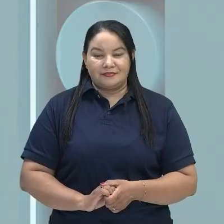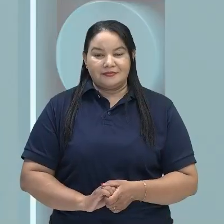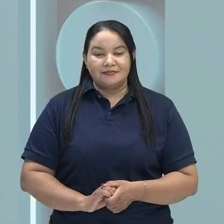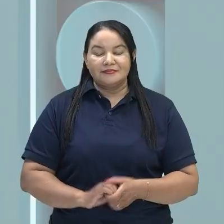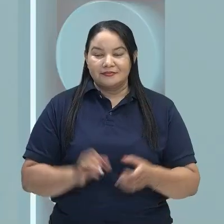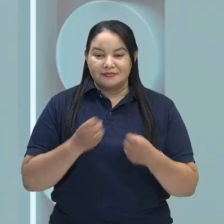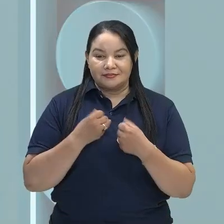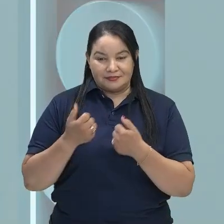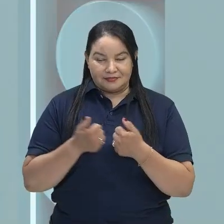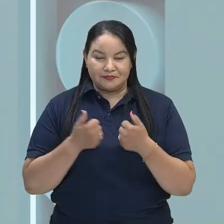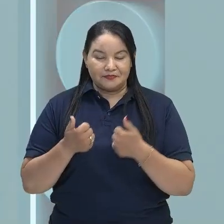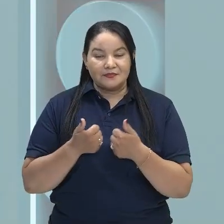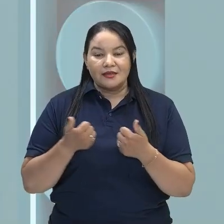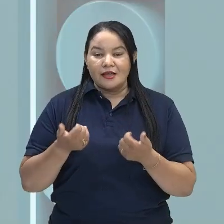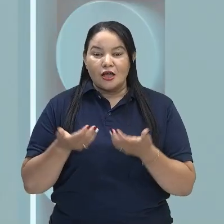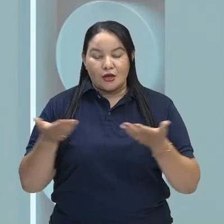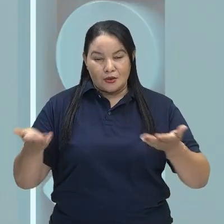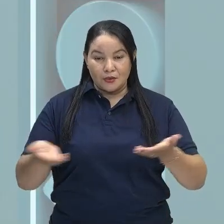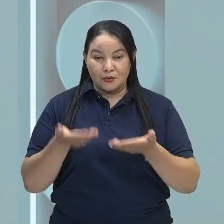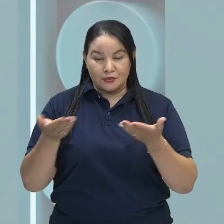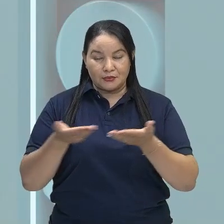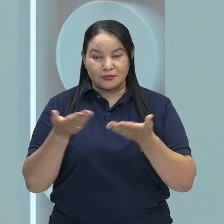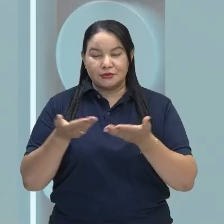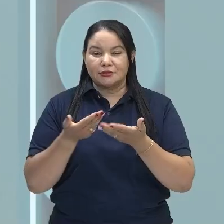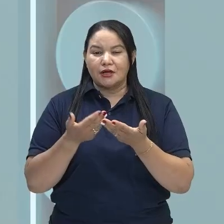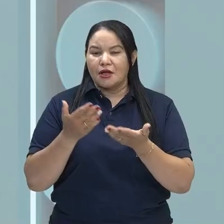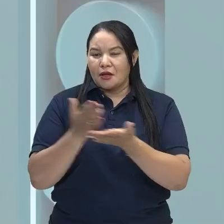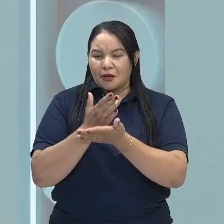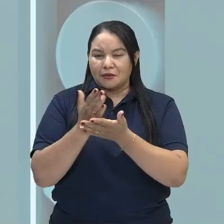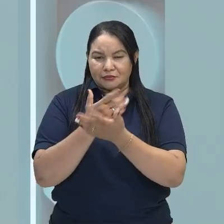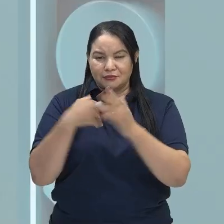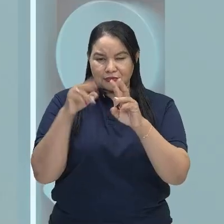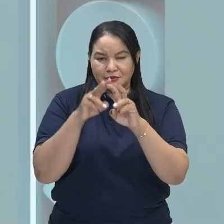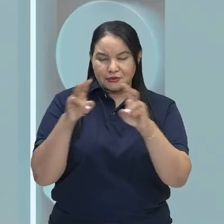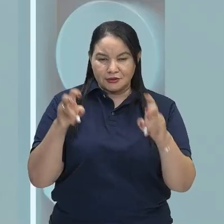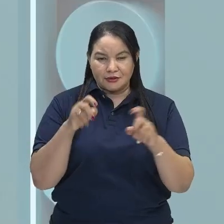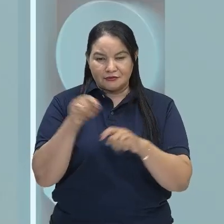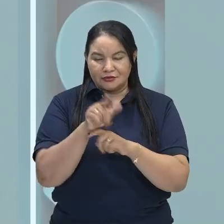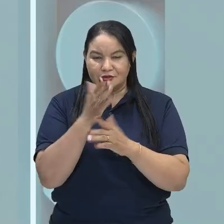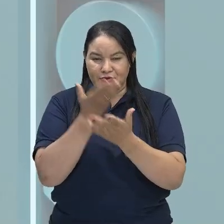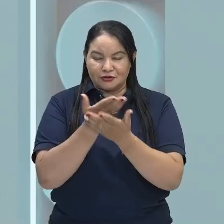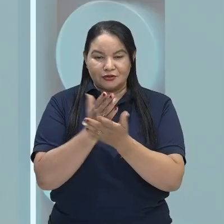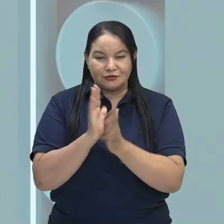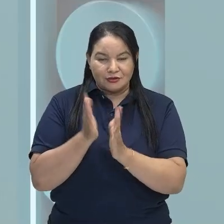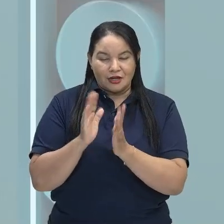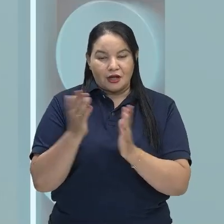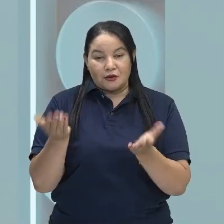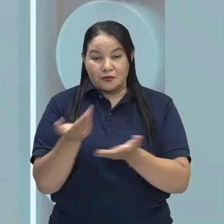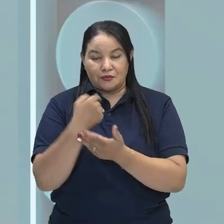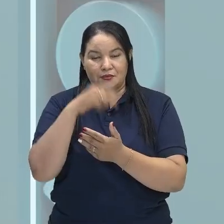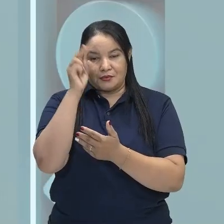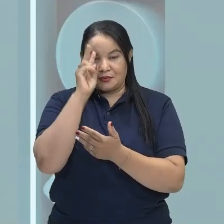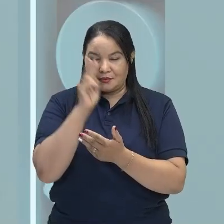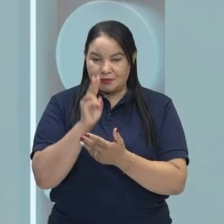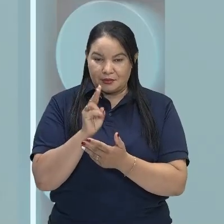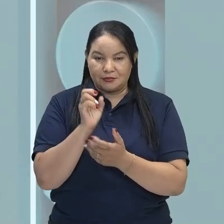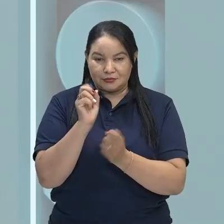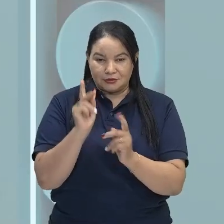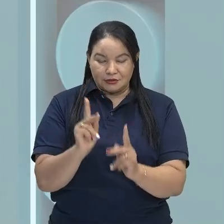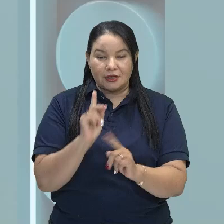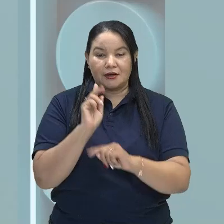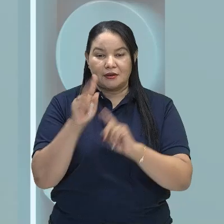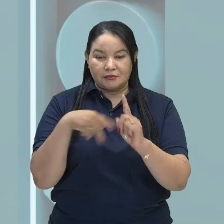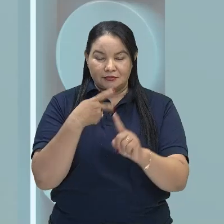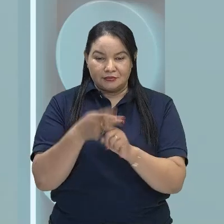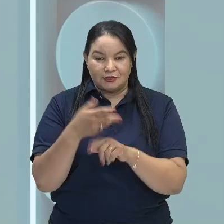Muito bem, então hoje nós vamos rever alguns assuntos que vocês já estudaram, tá bom? Para justamente após